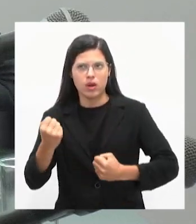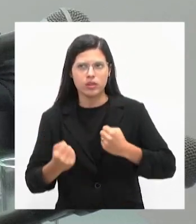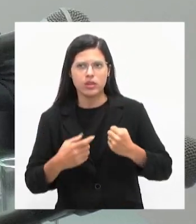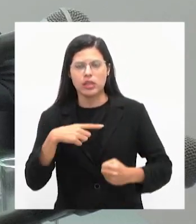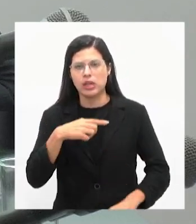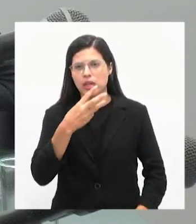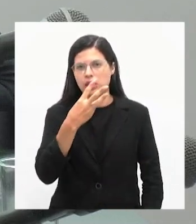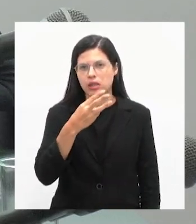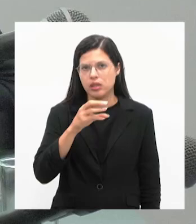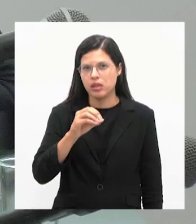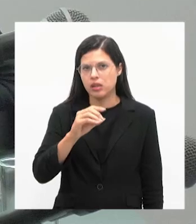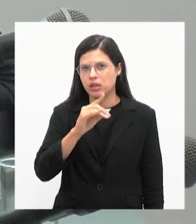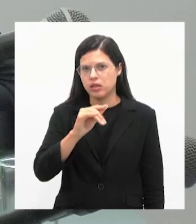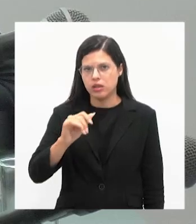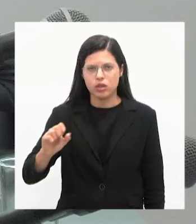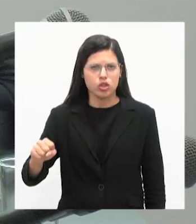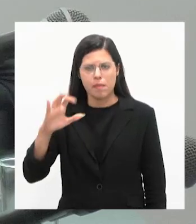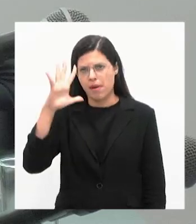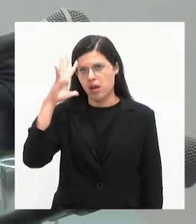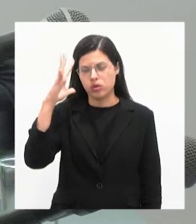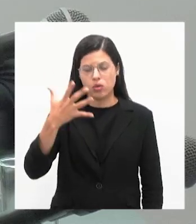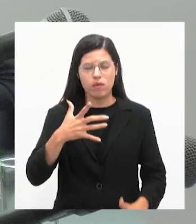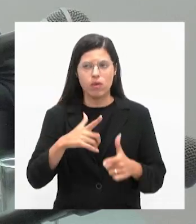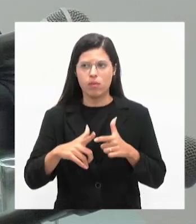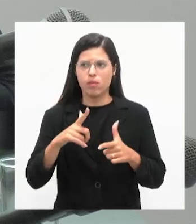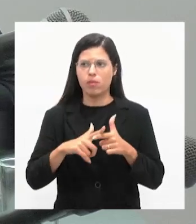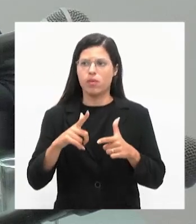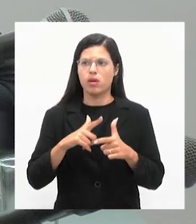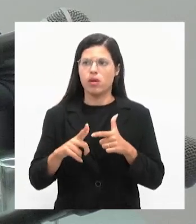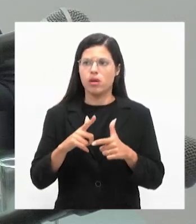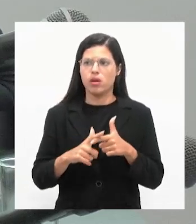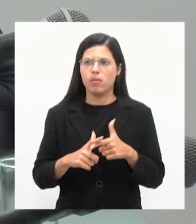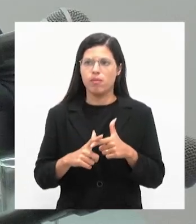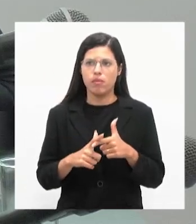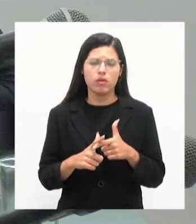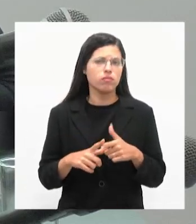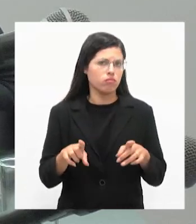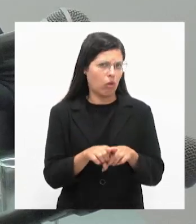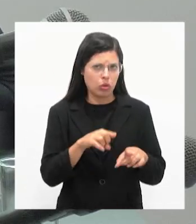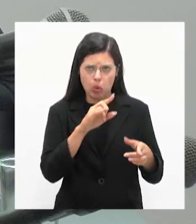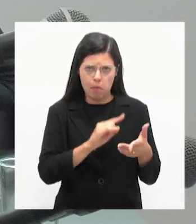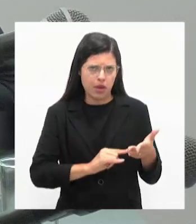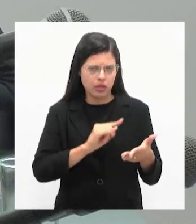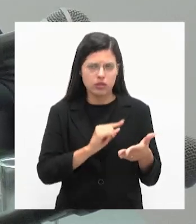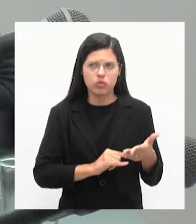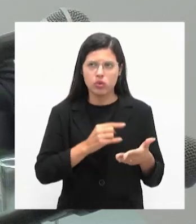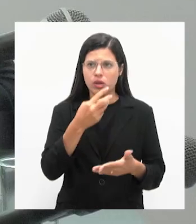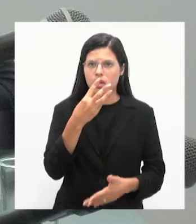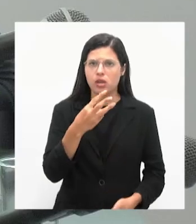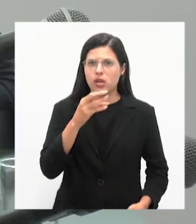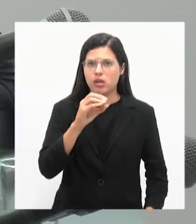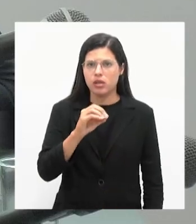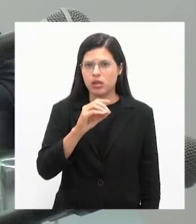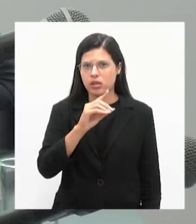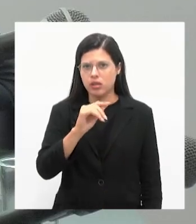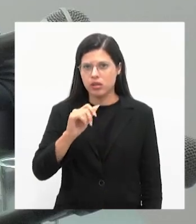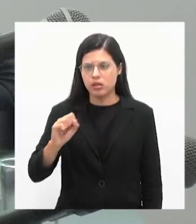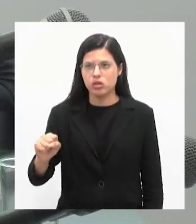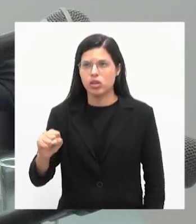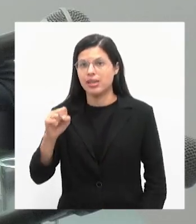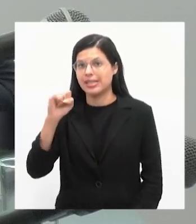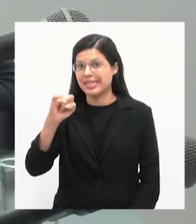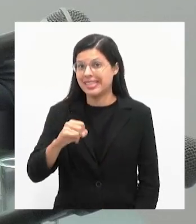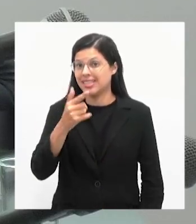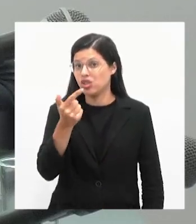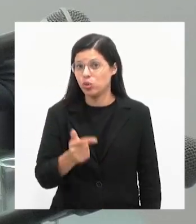a seta, a lanterna, o cinto, seja lá o que for. Até documento. E aí... Até documento. 30 dias depois, se ele for pego na mesma situação e